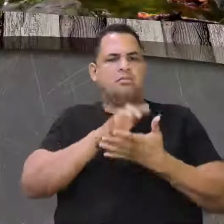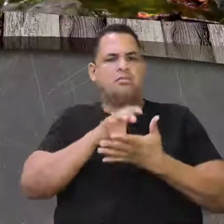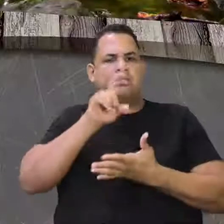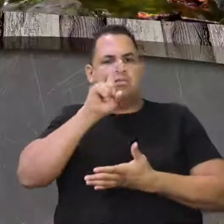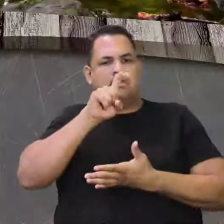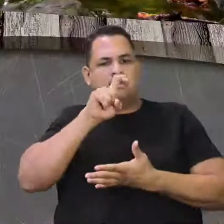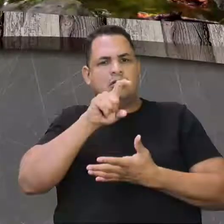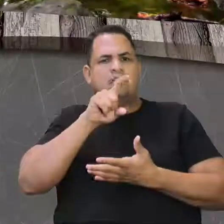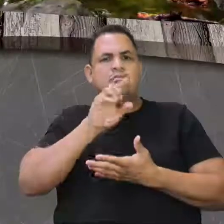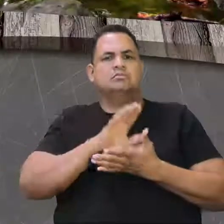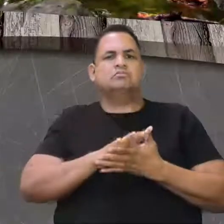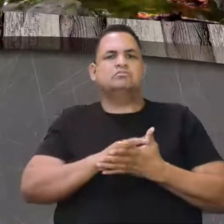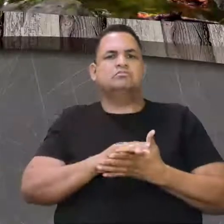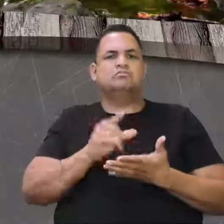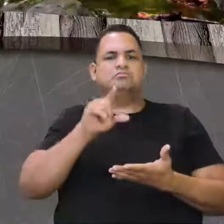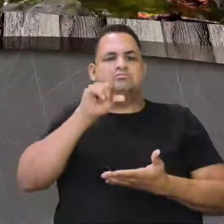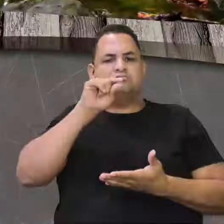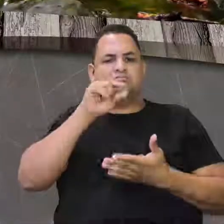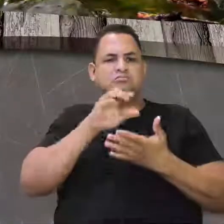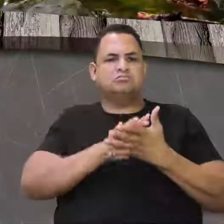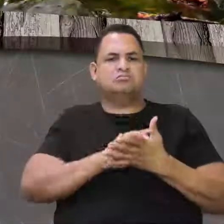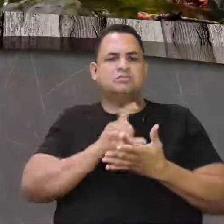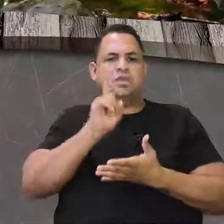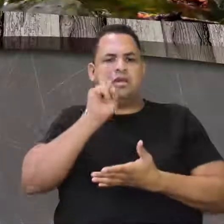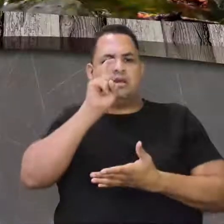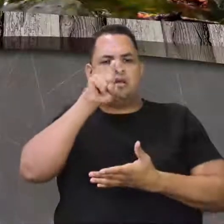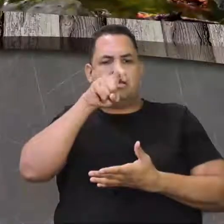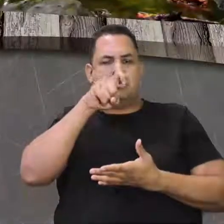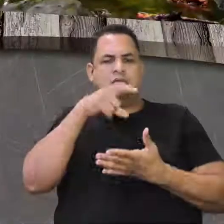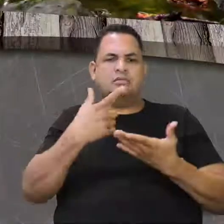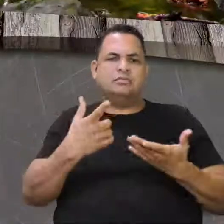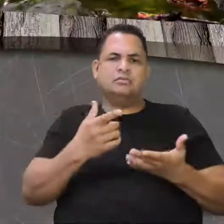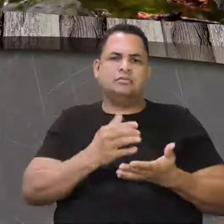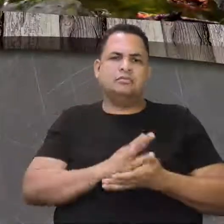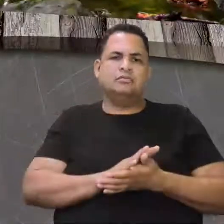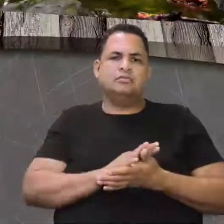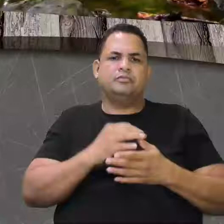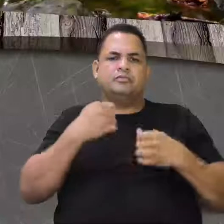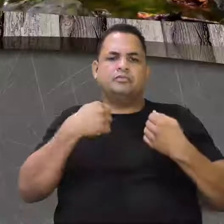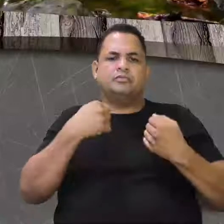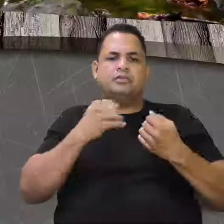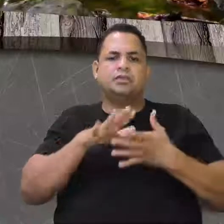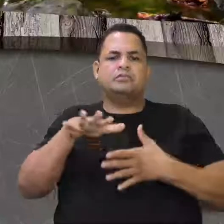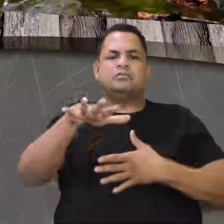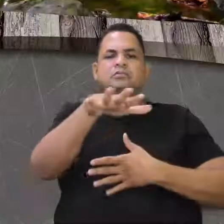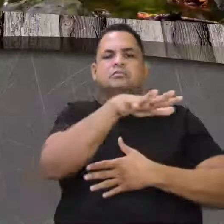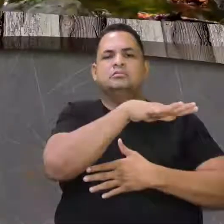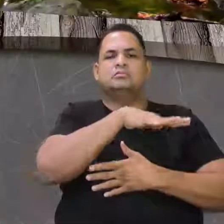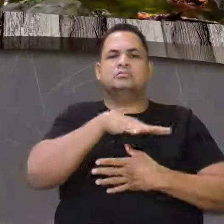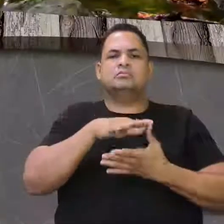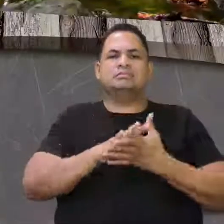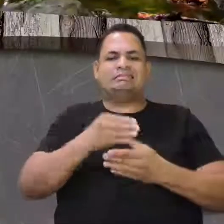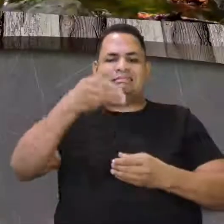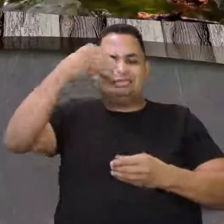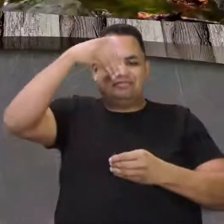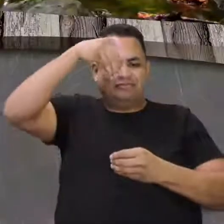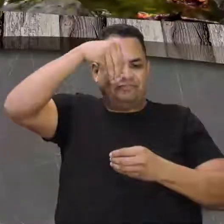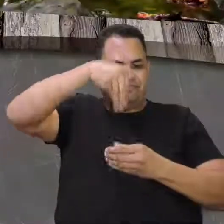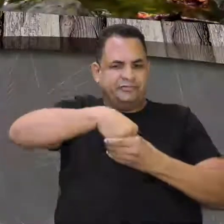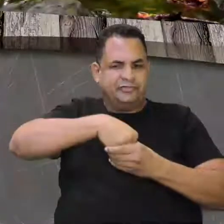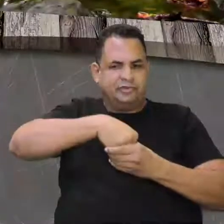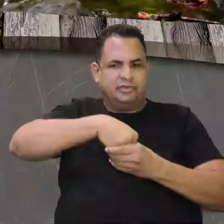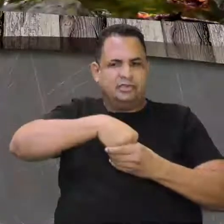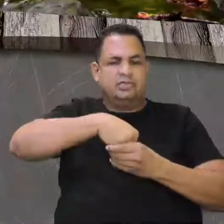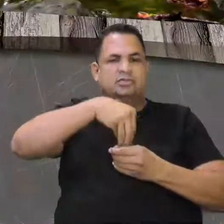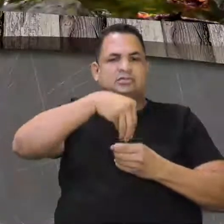um papagaizinho, um periquitinho, arara, precisa de espaço, socar ela dentro de